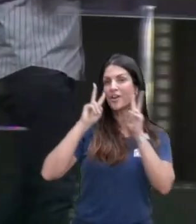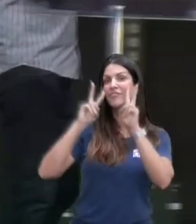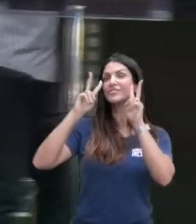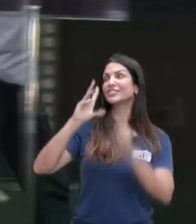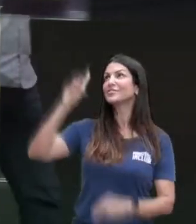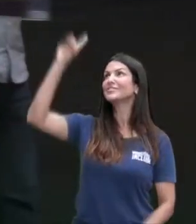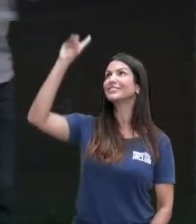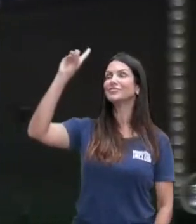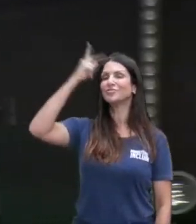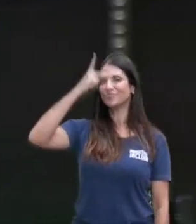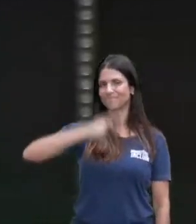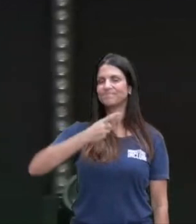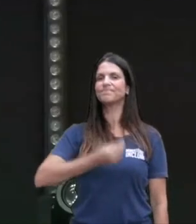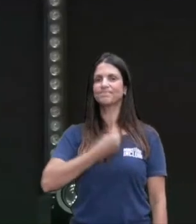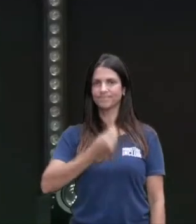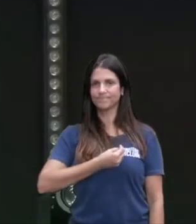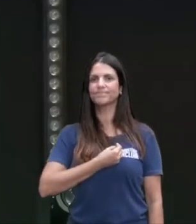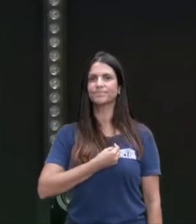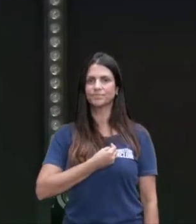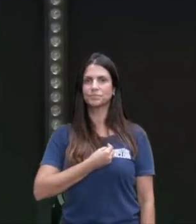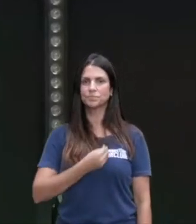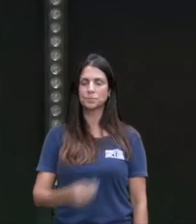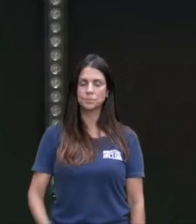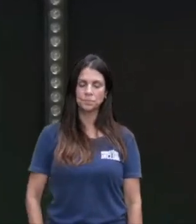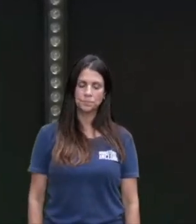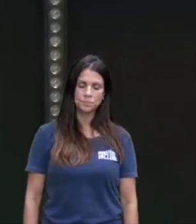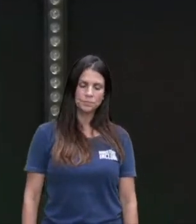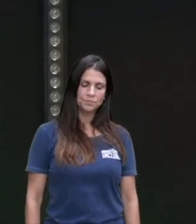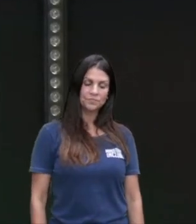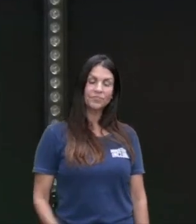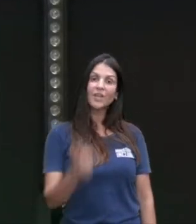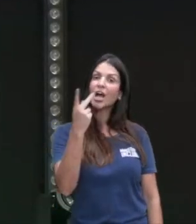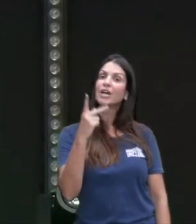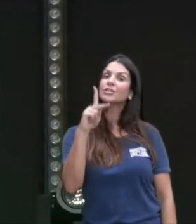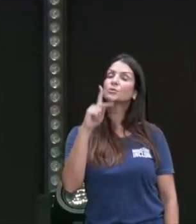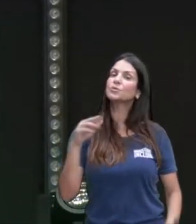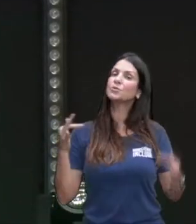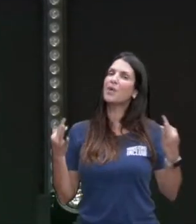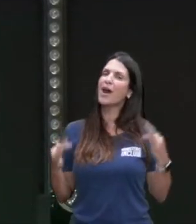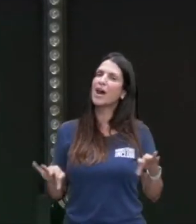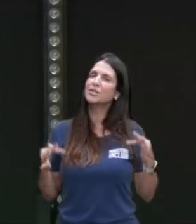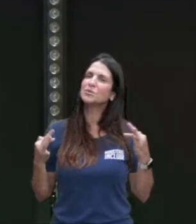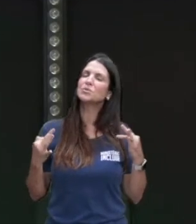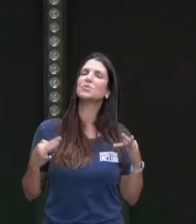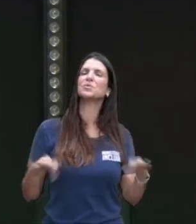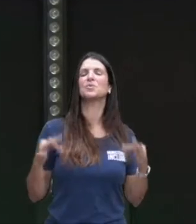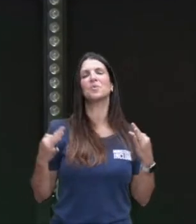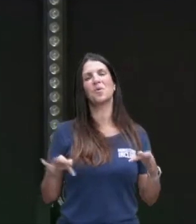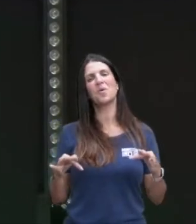visão de Deus para sua vida o atuador vai ser o trampolim